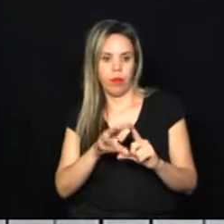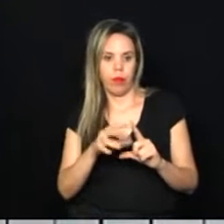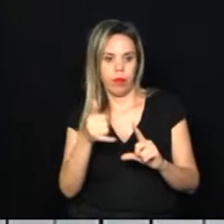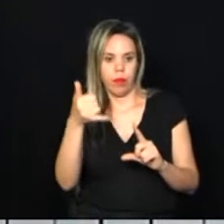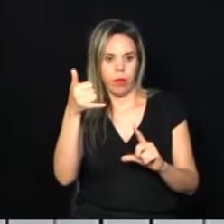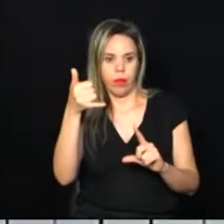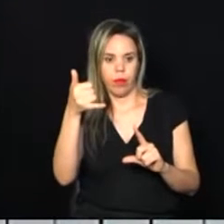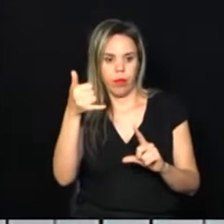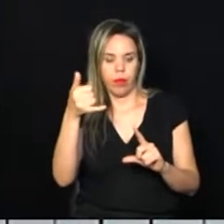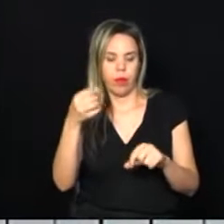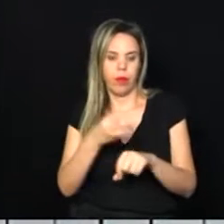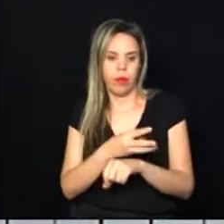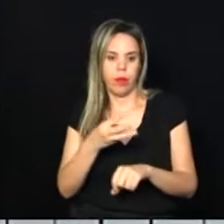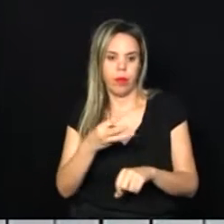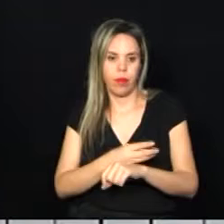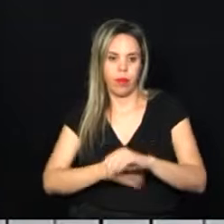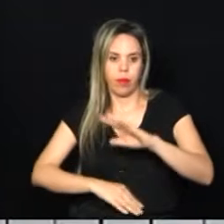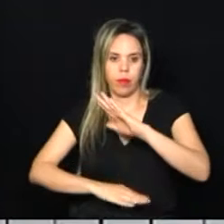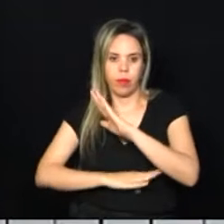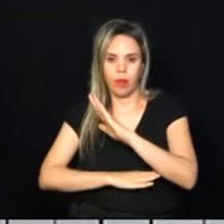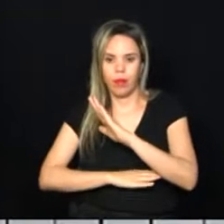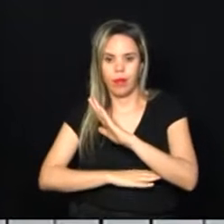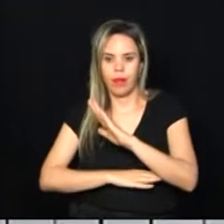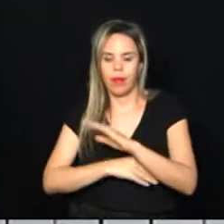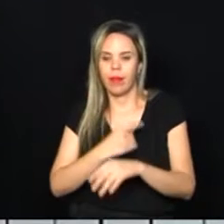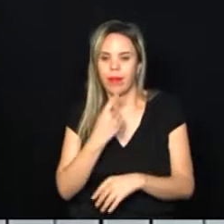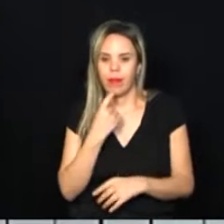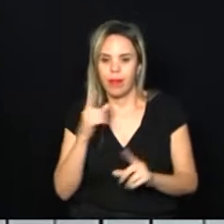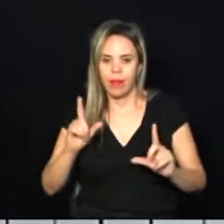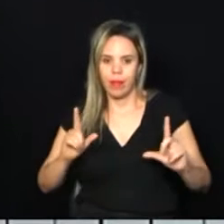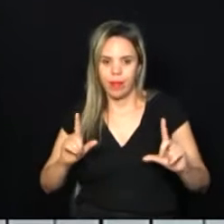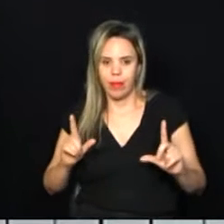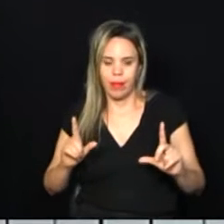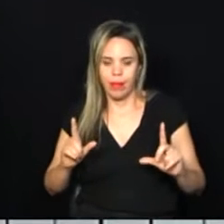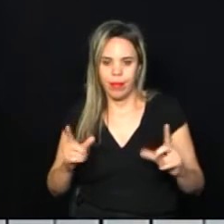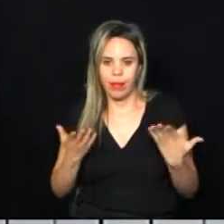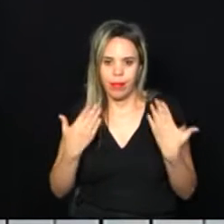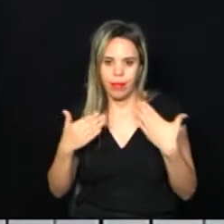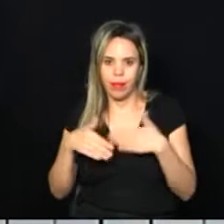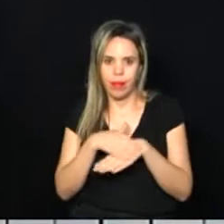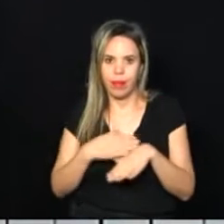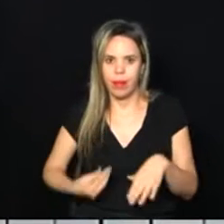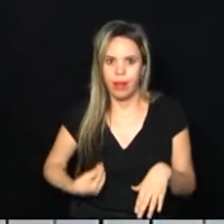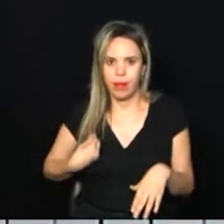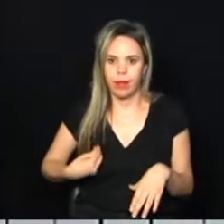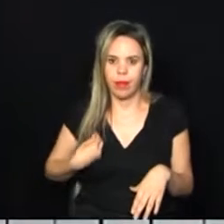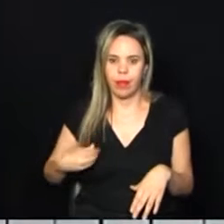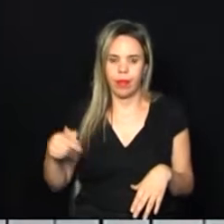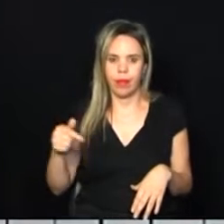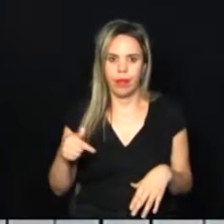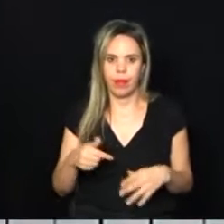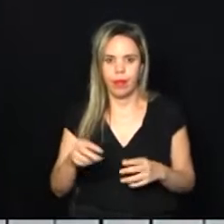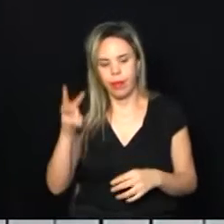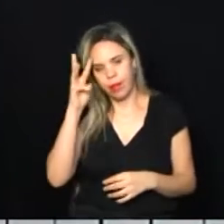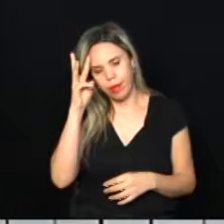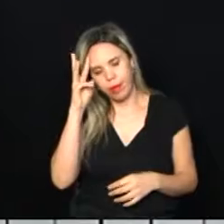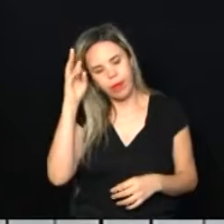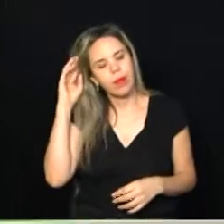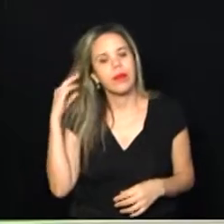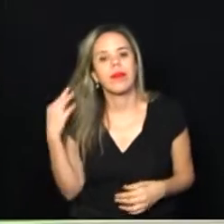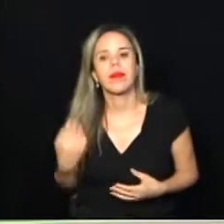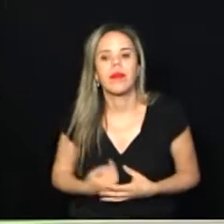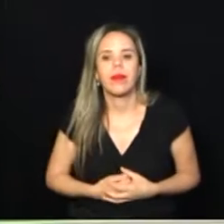aparecer na tela do seu celular o WhatsApp da TV Câmara Campinas. Você aperta que a gente conversa ao vivo nesta